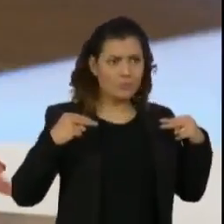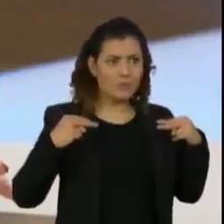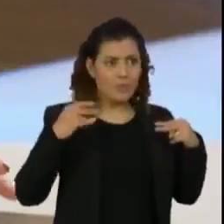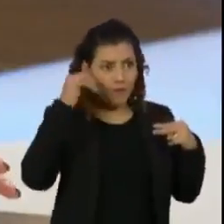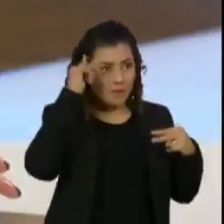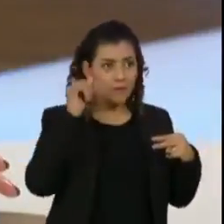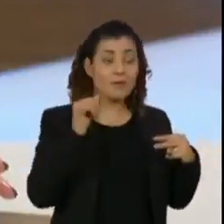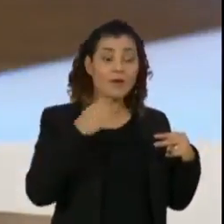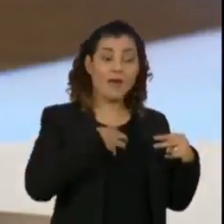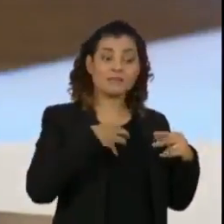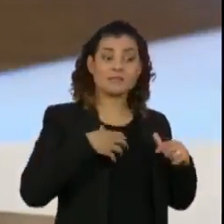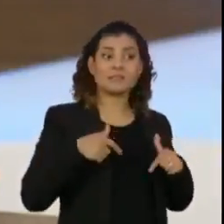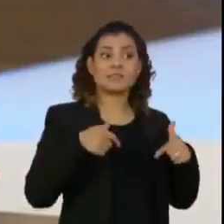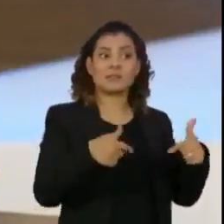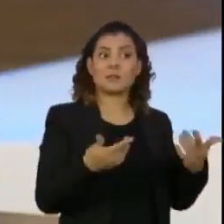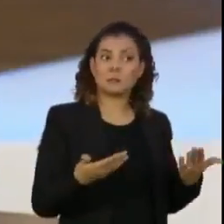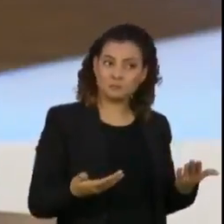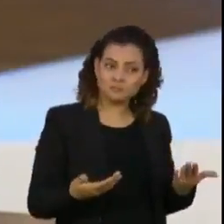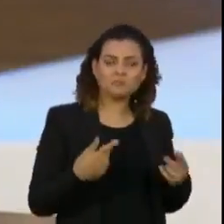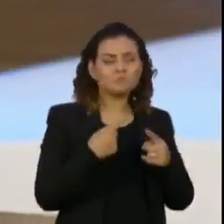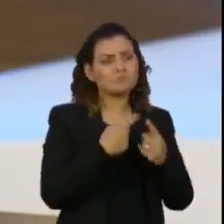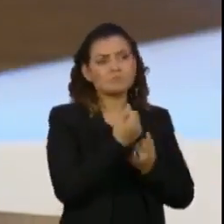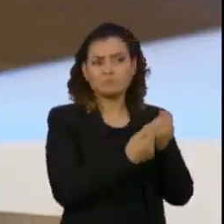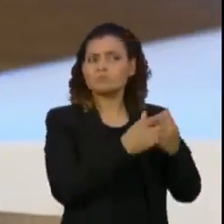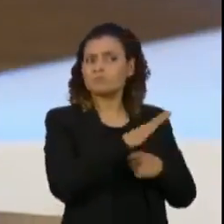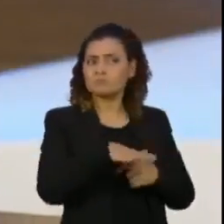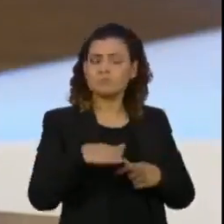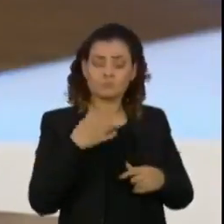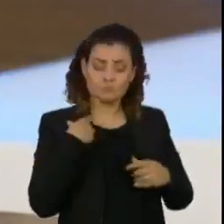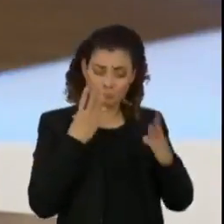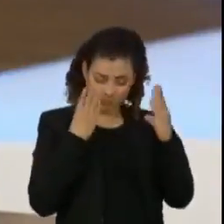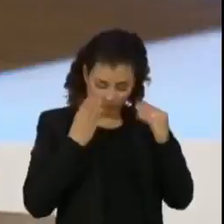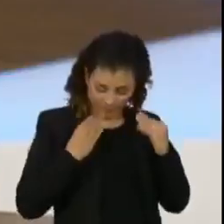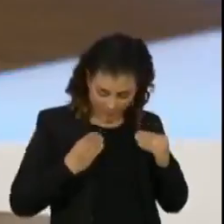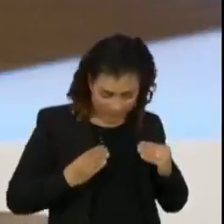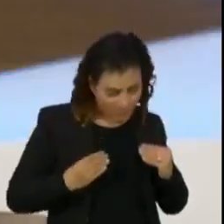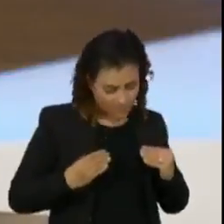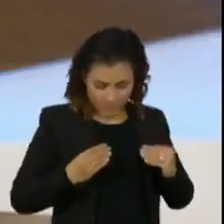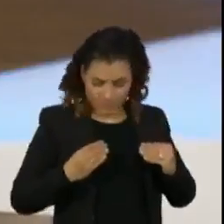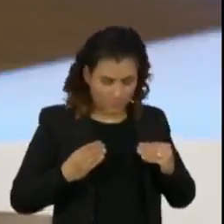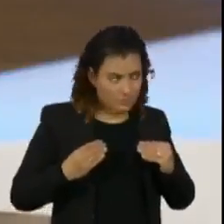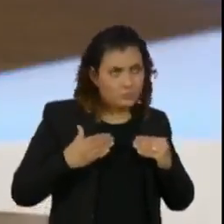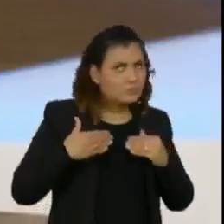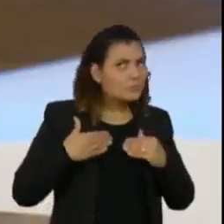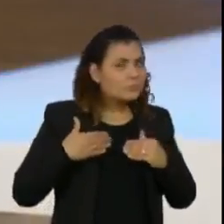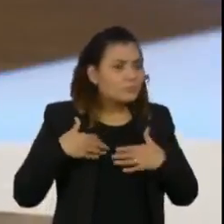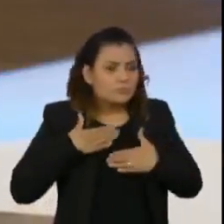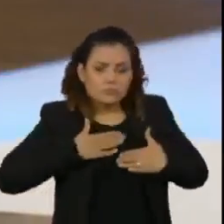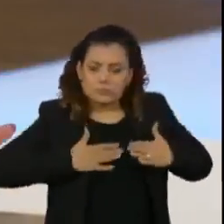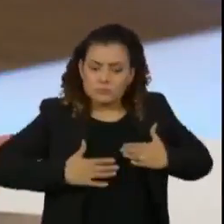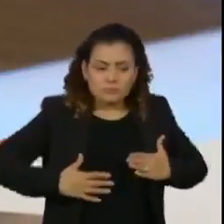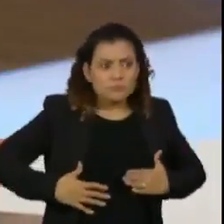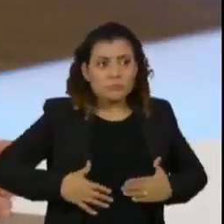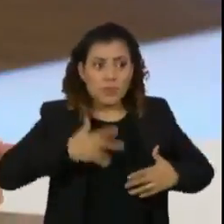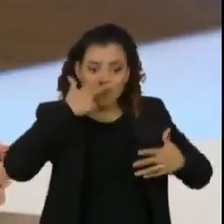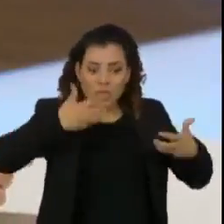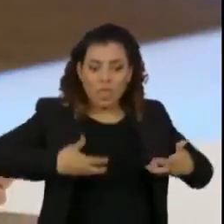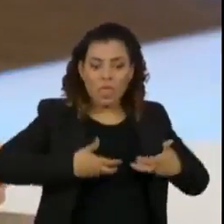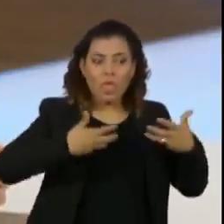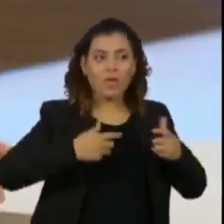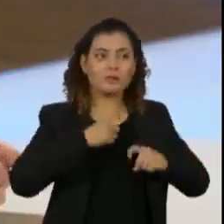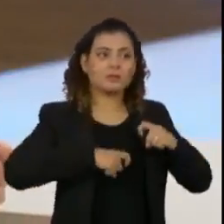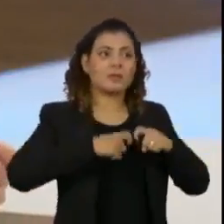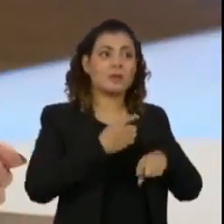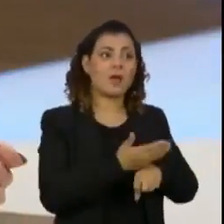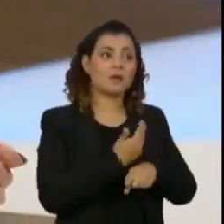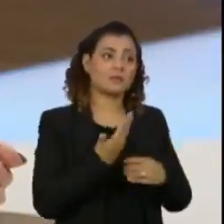esse comportamento. Porque muitas crianças, às vezes, acabam mexendo no próprio corpo, acabam tendo uma estimulação sexual antes